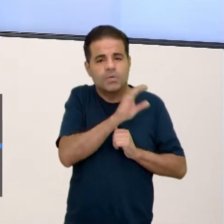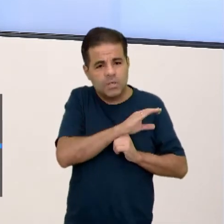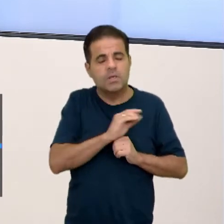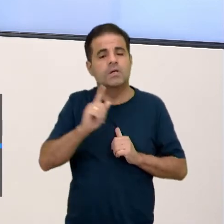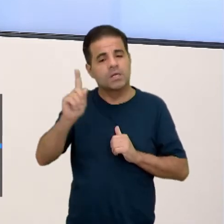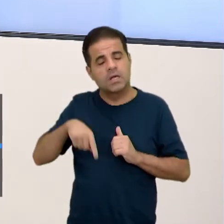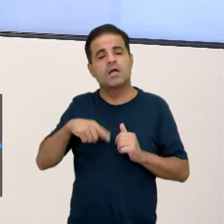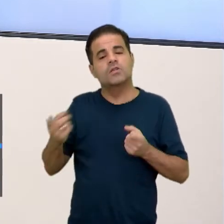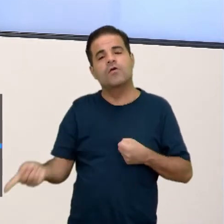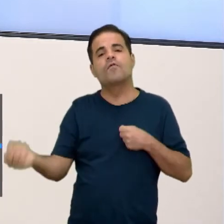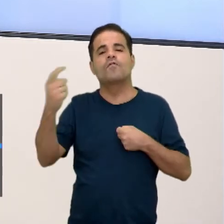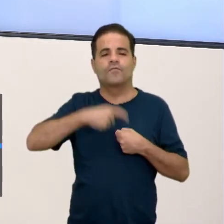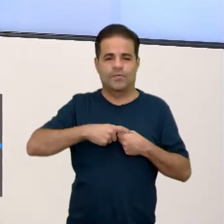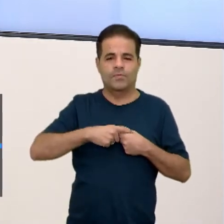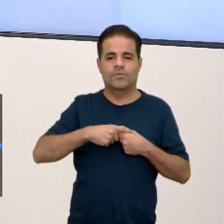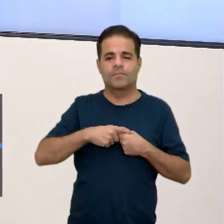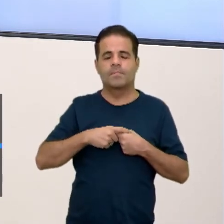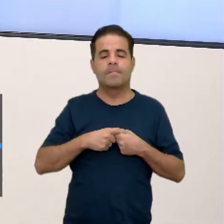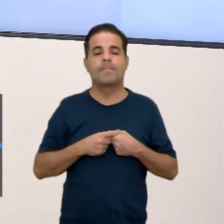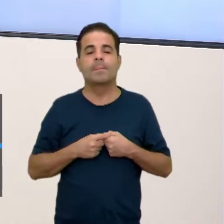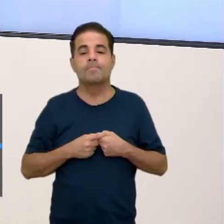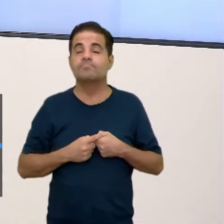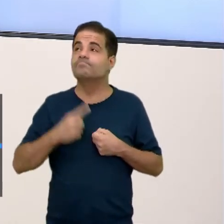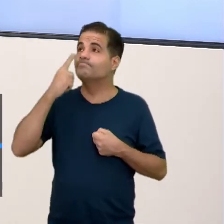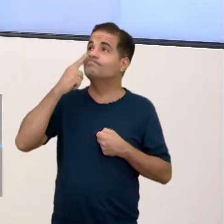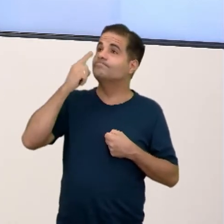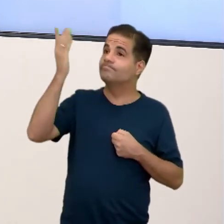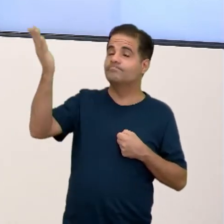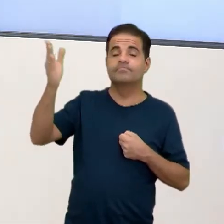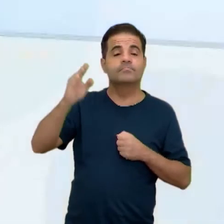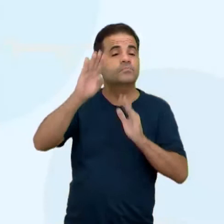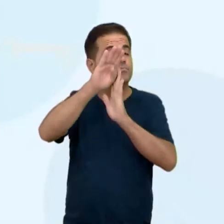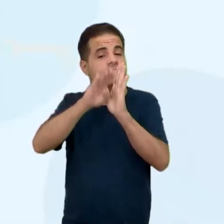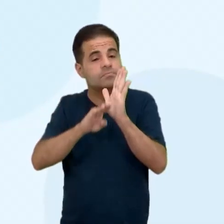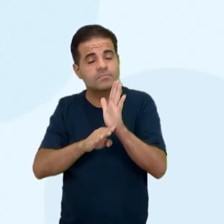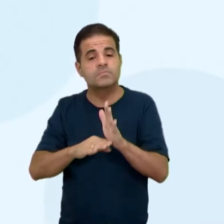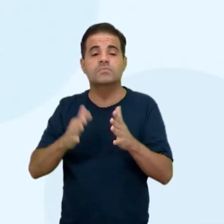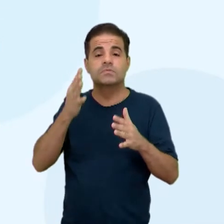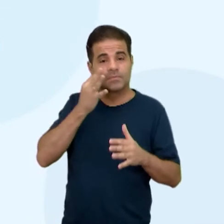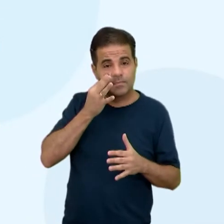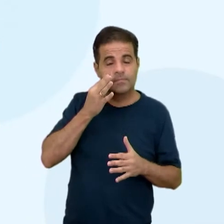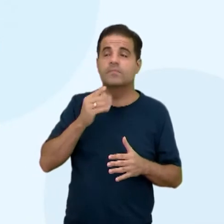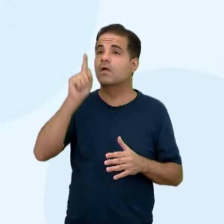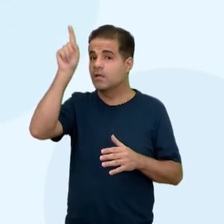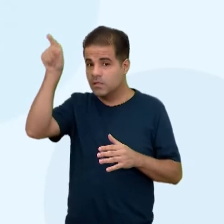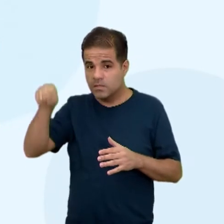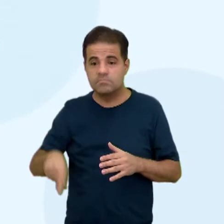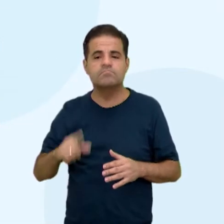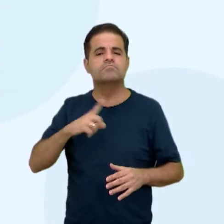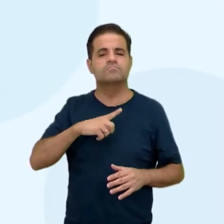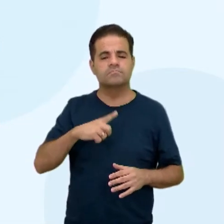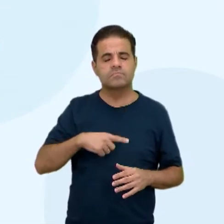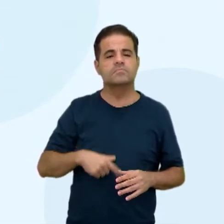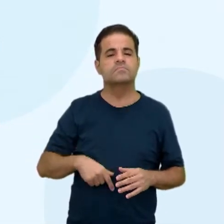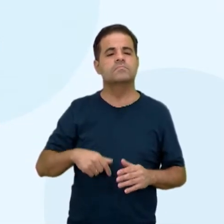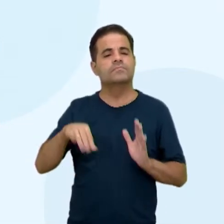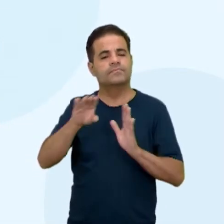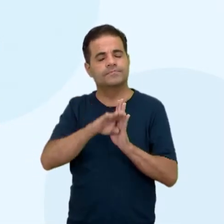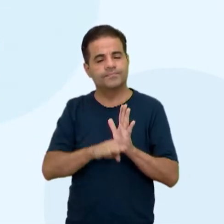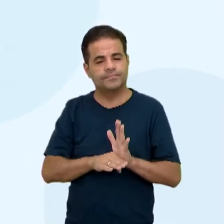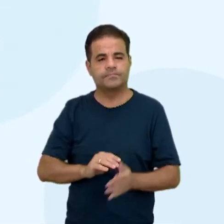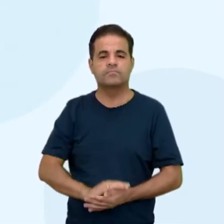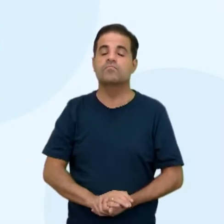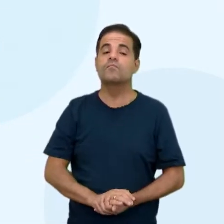é devolvido, tá certo? Então, olha aí na nossa telinha um princípio físico, os princípios físicos que regem isso aí,